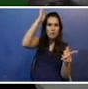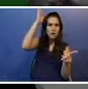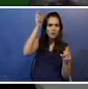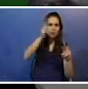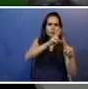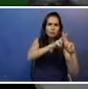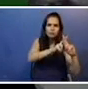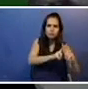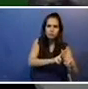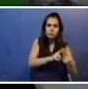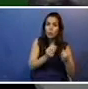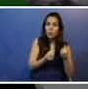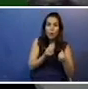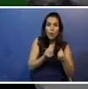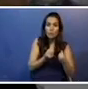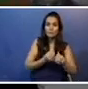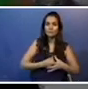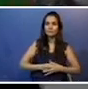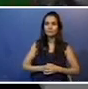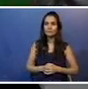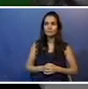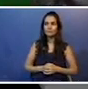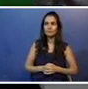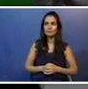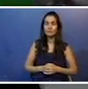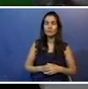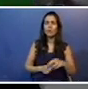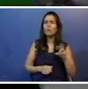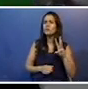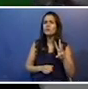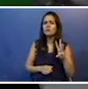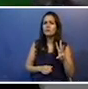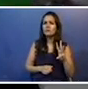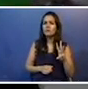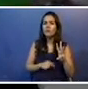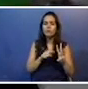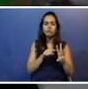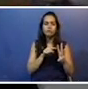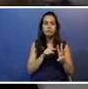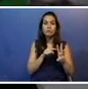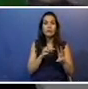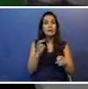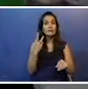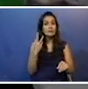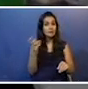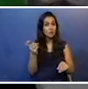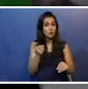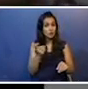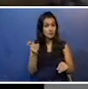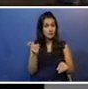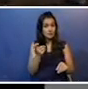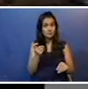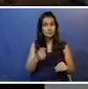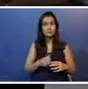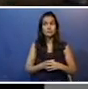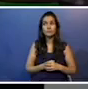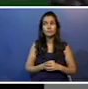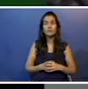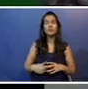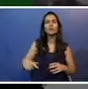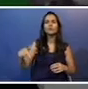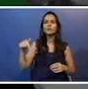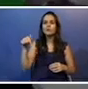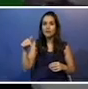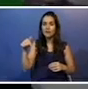parte da coluna. Então, vamos lá. 30, preciso de 3x. E o 7, eu